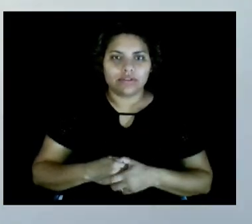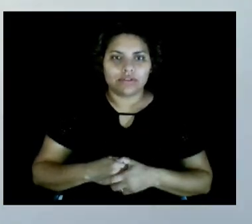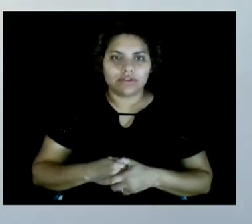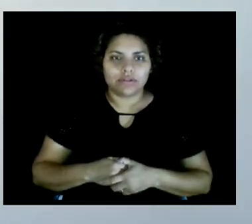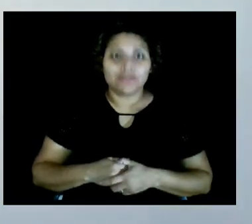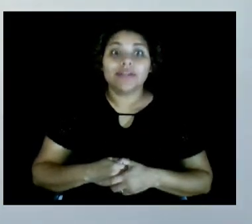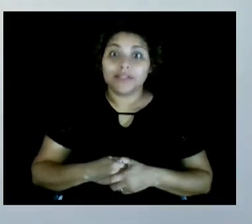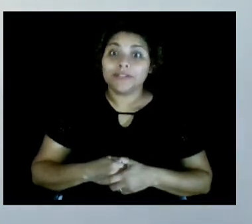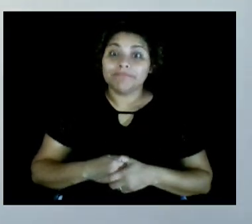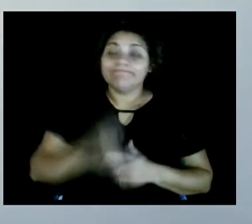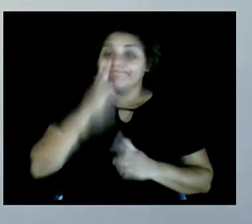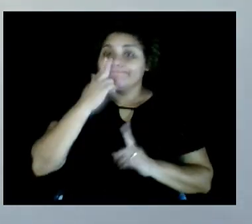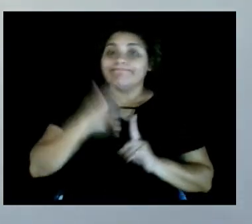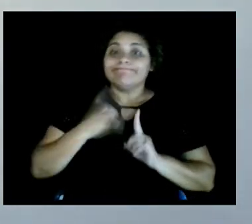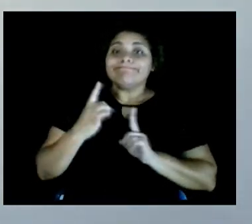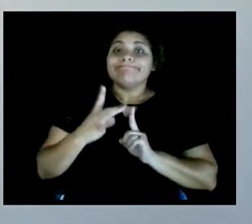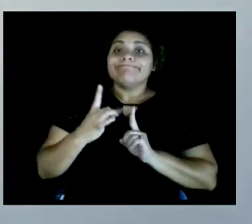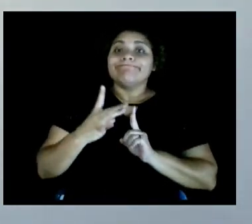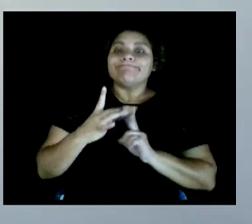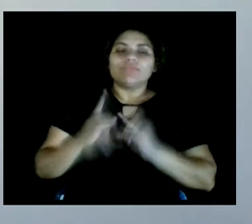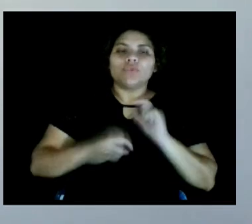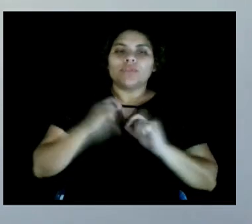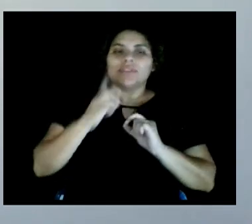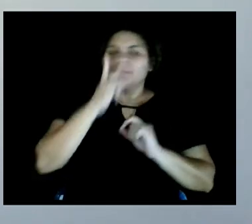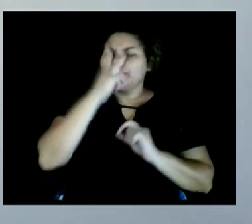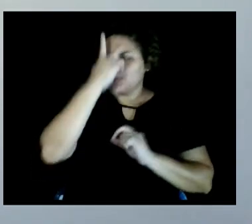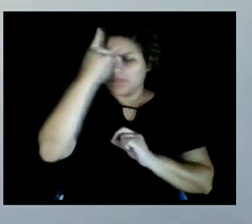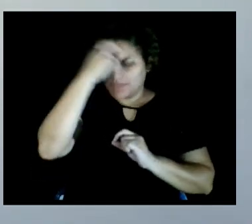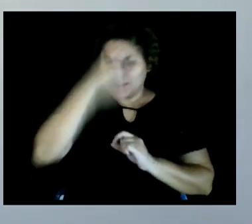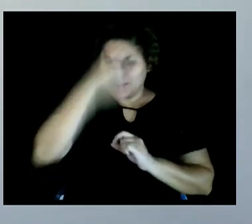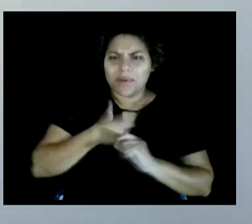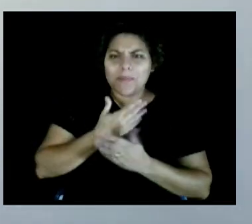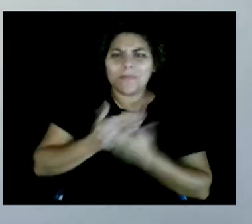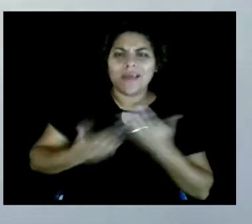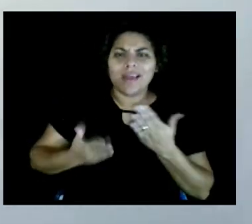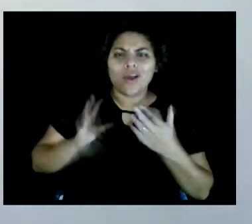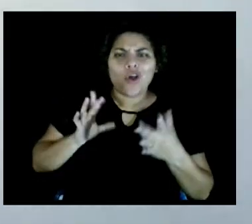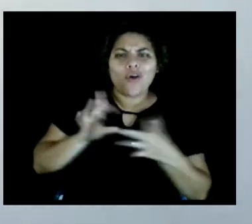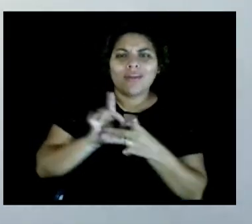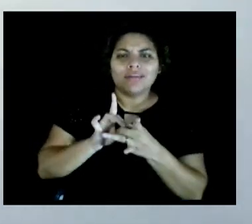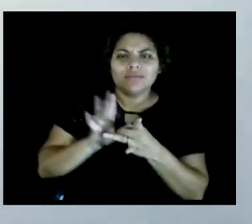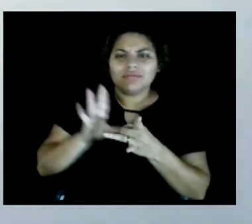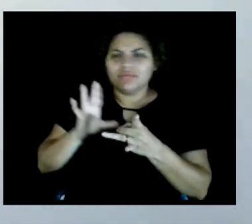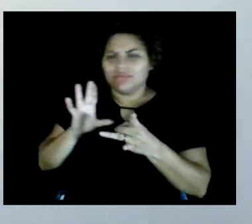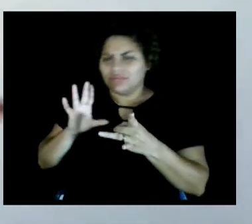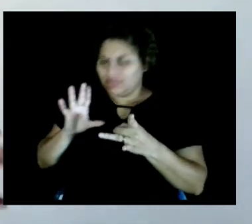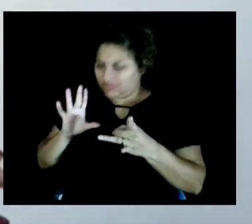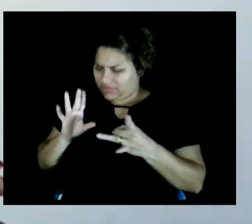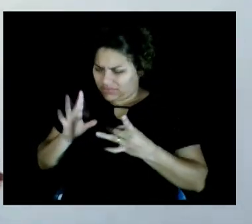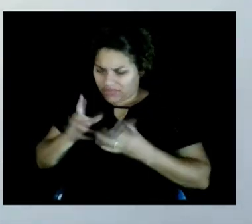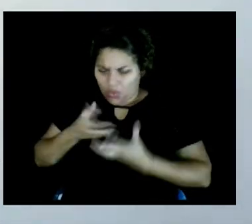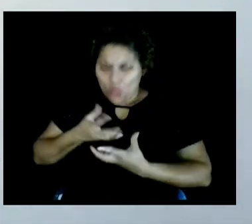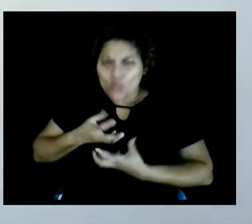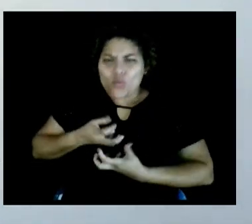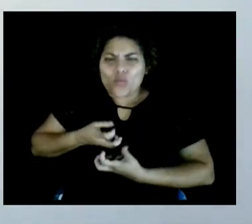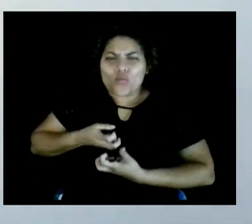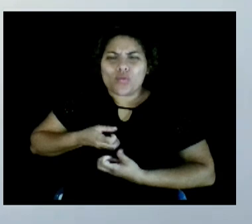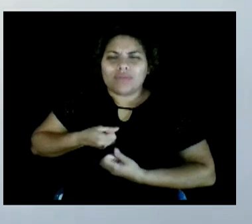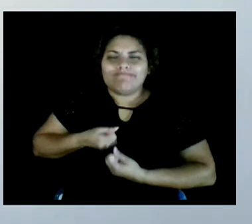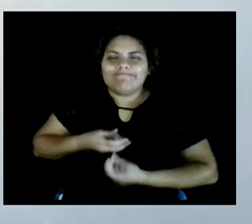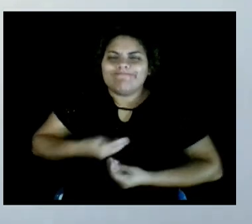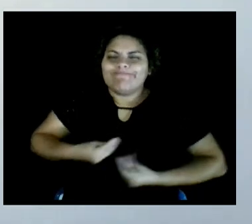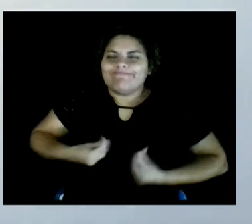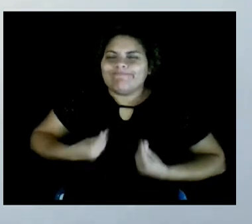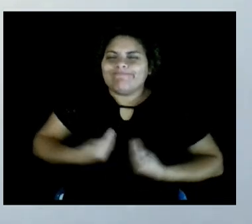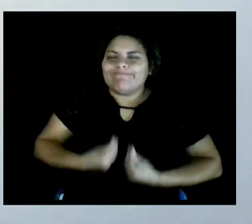Automático, a pessoa ela perde muitas vezes a conexão com a essência dela. Então, para a gente que tem essa nostalgia, que